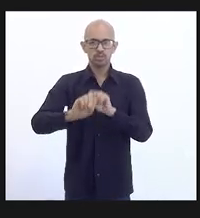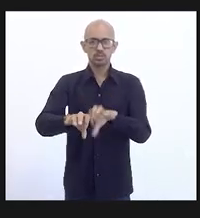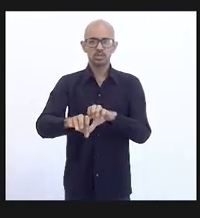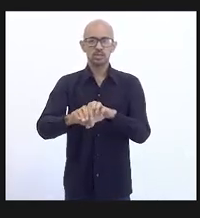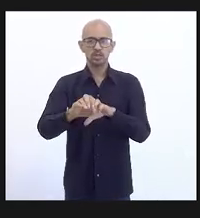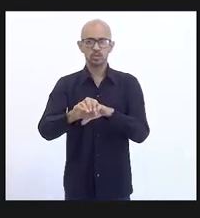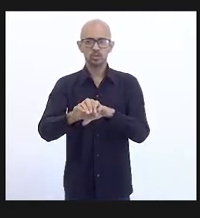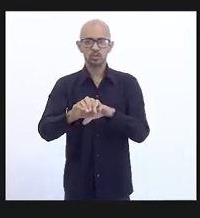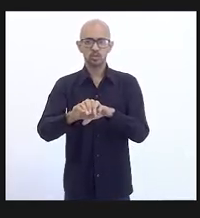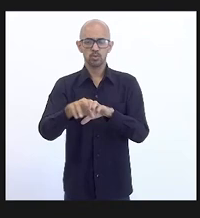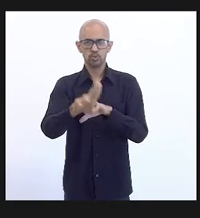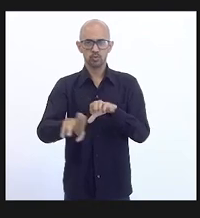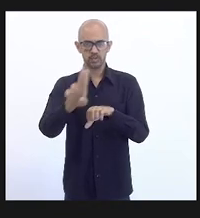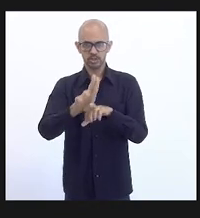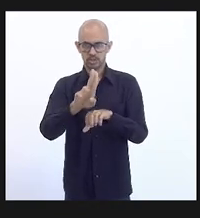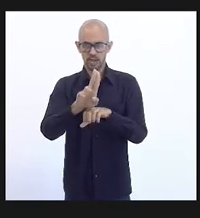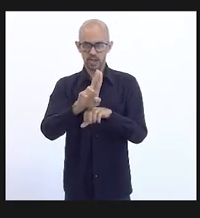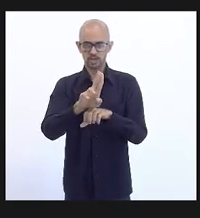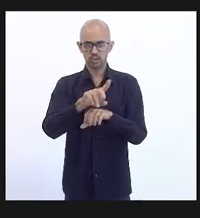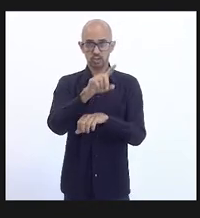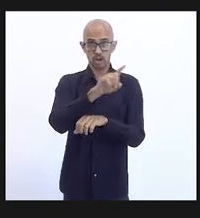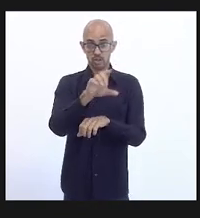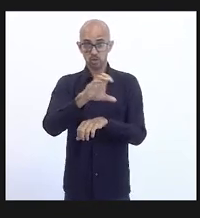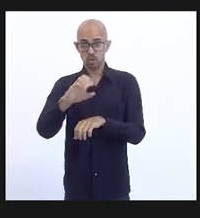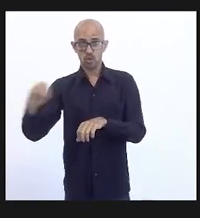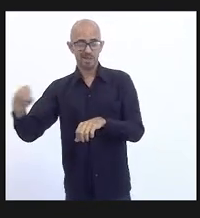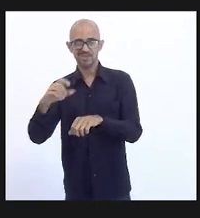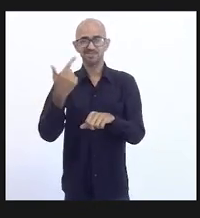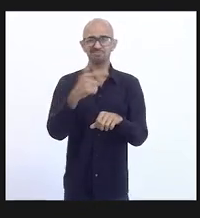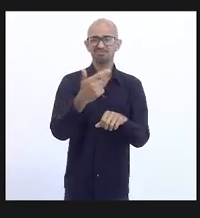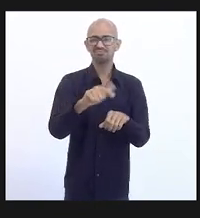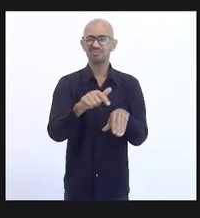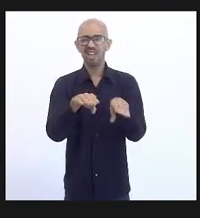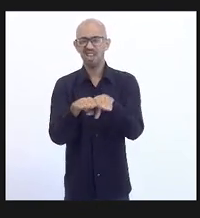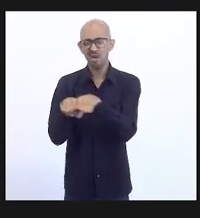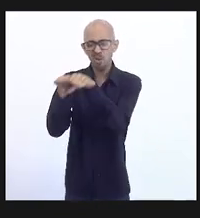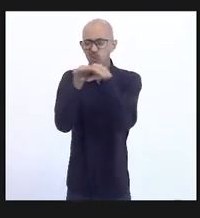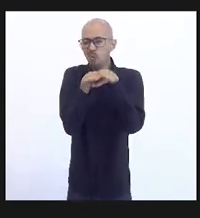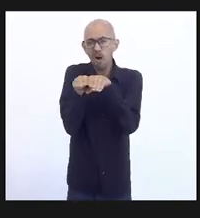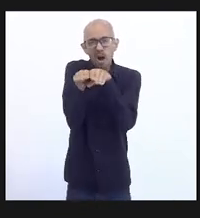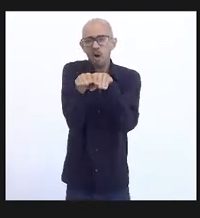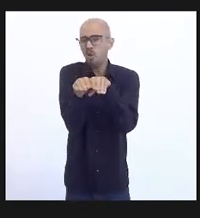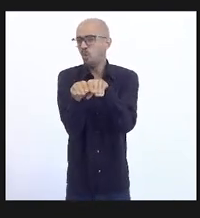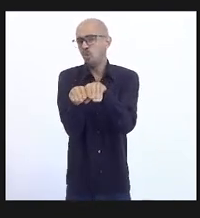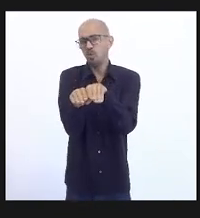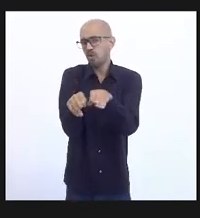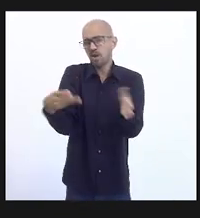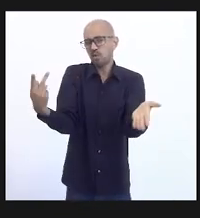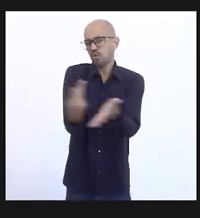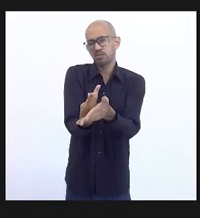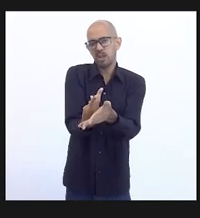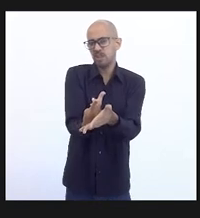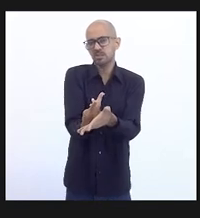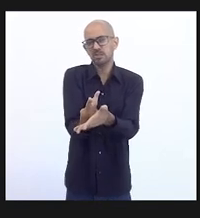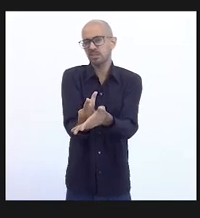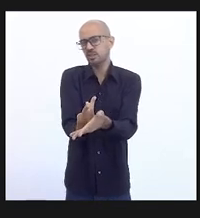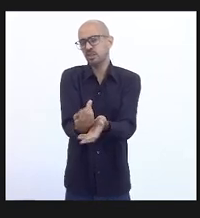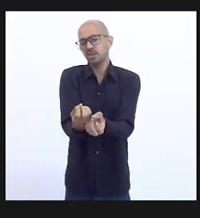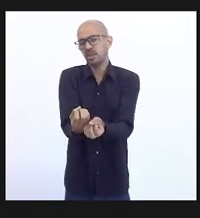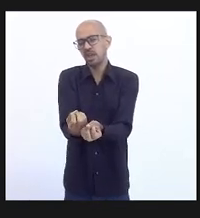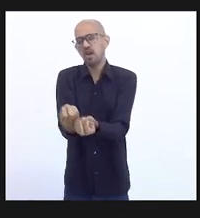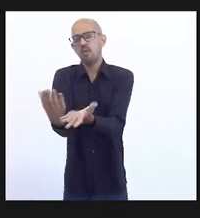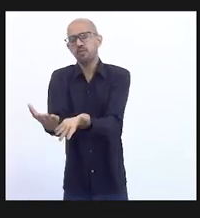Zona Oeste não tenha os mesmos parâmetros, as mesmas condições do que aquele ensino superior que é